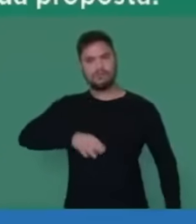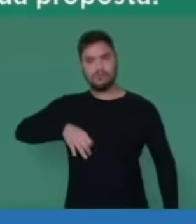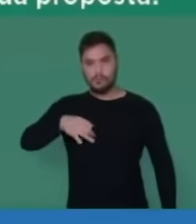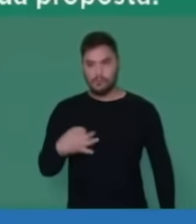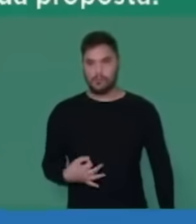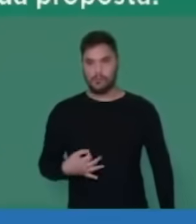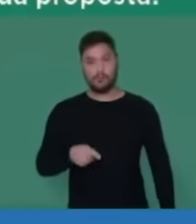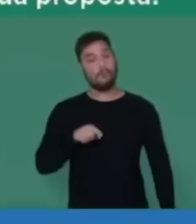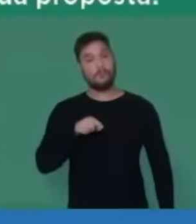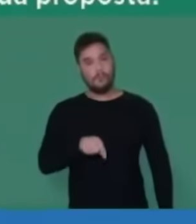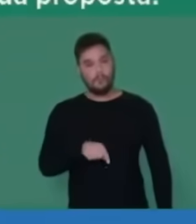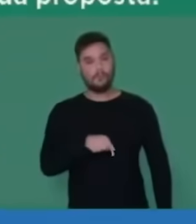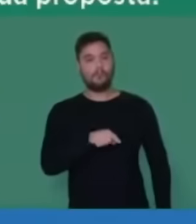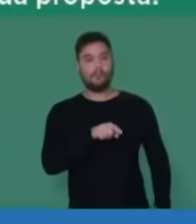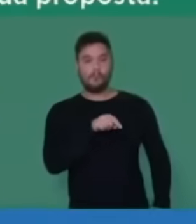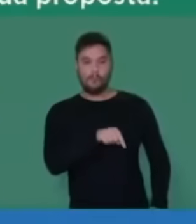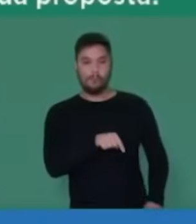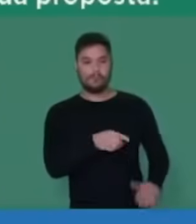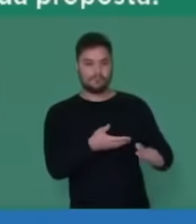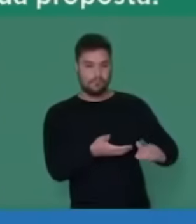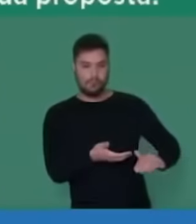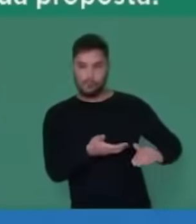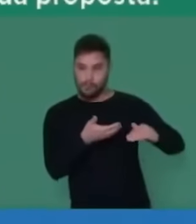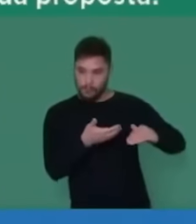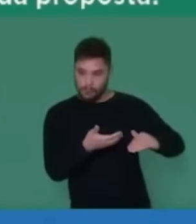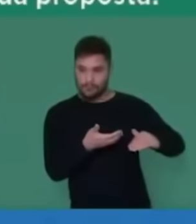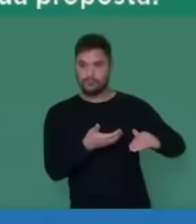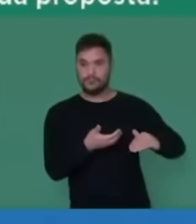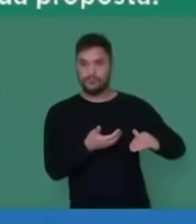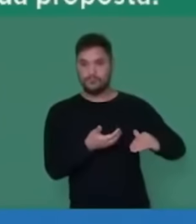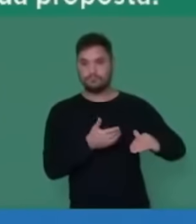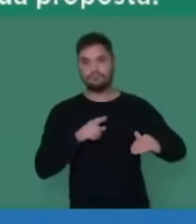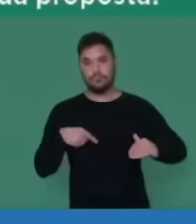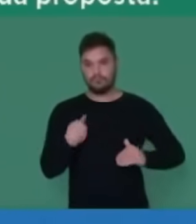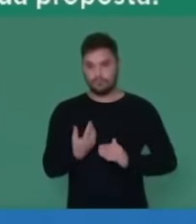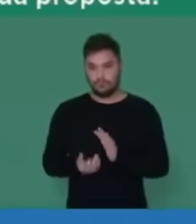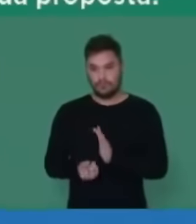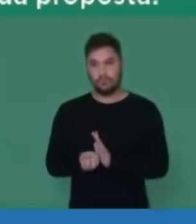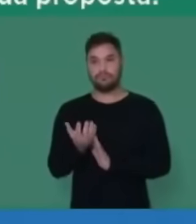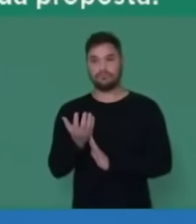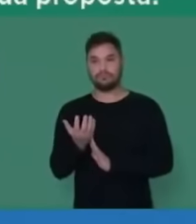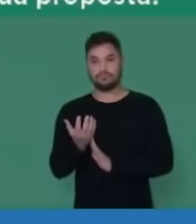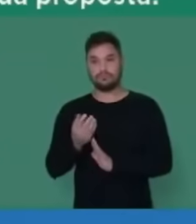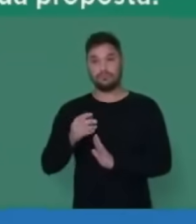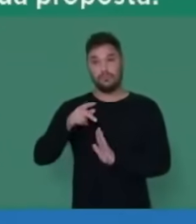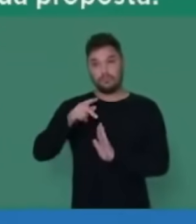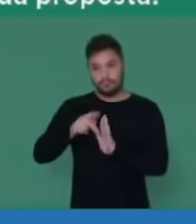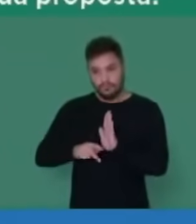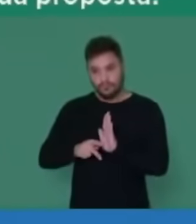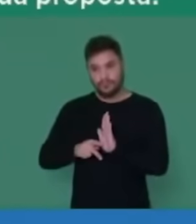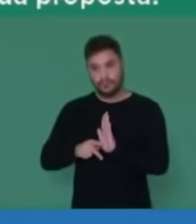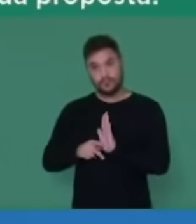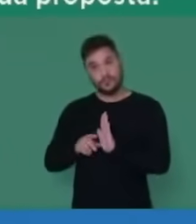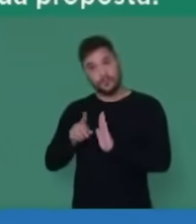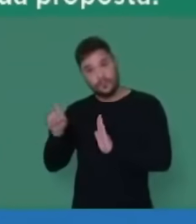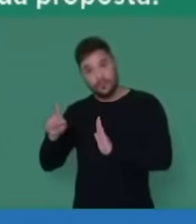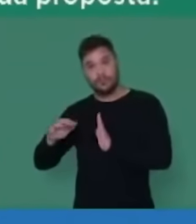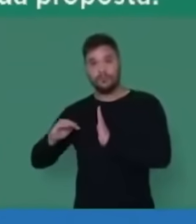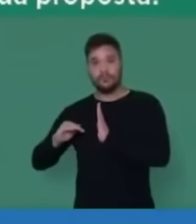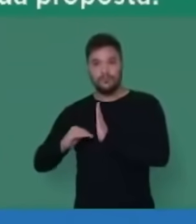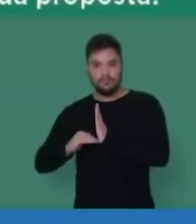exatamente esse Congresso, através do que nós estamos implantando, de um projeto que já veio do